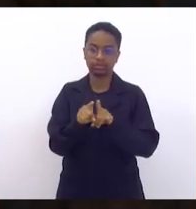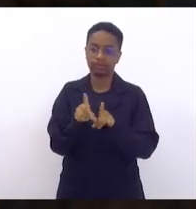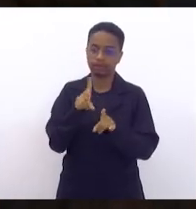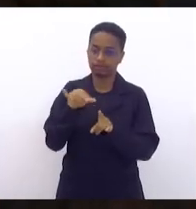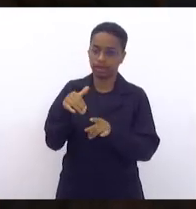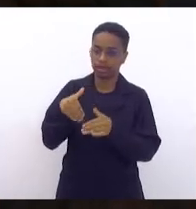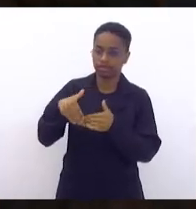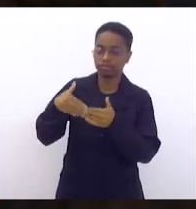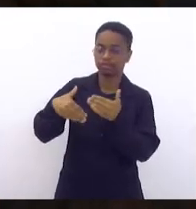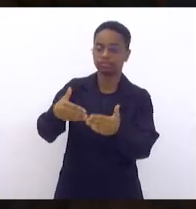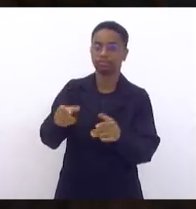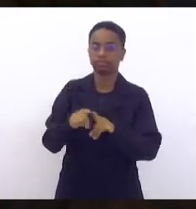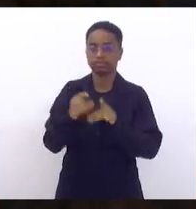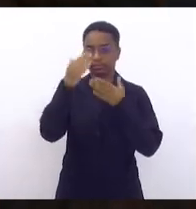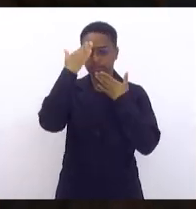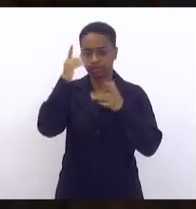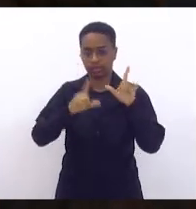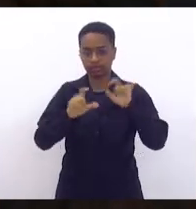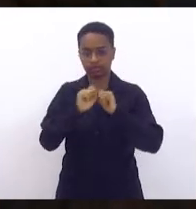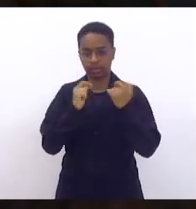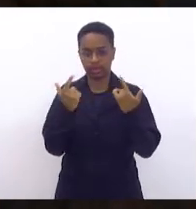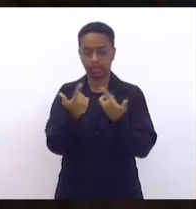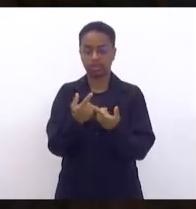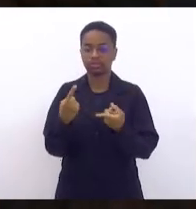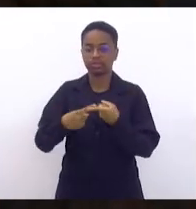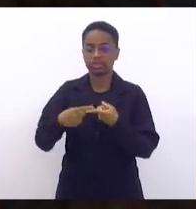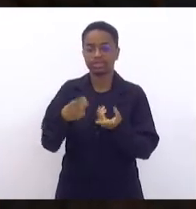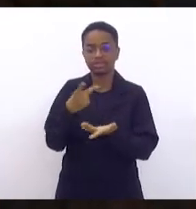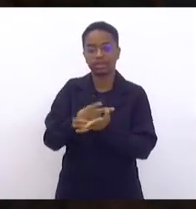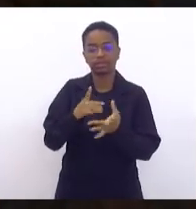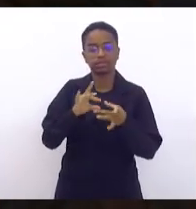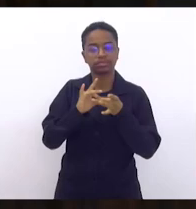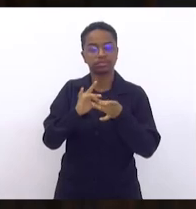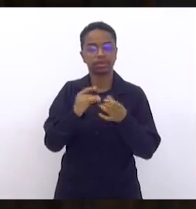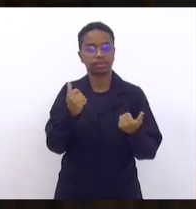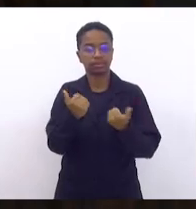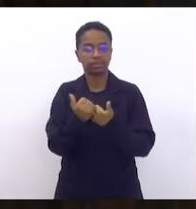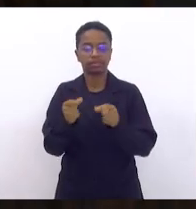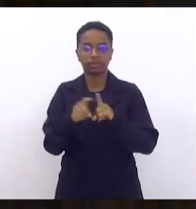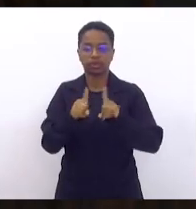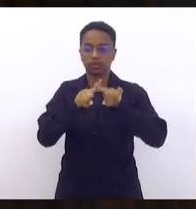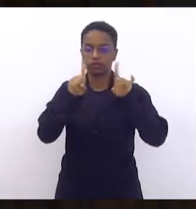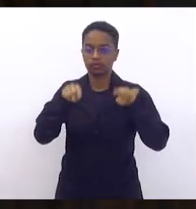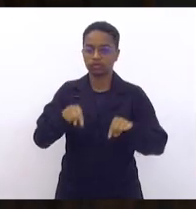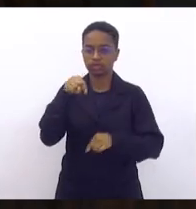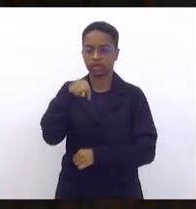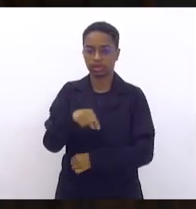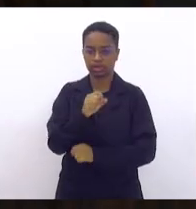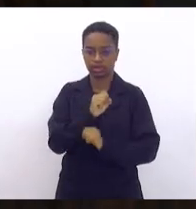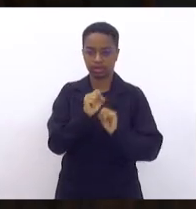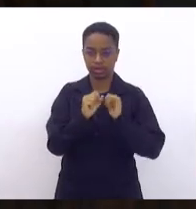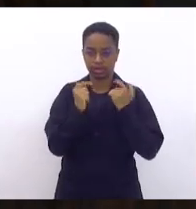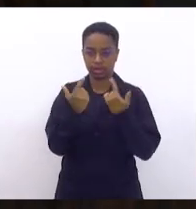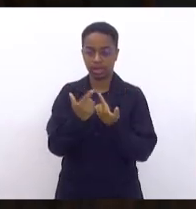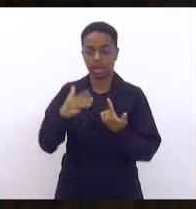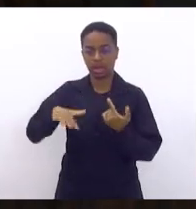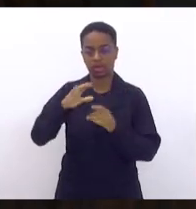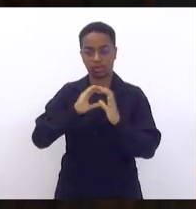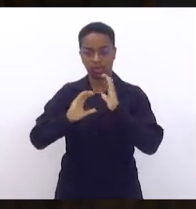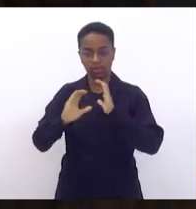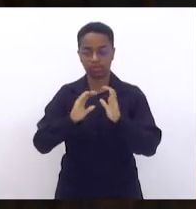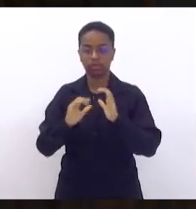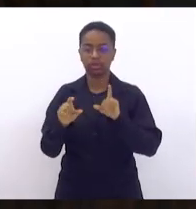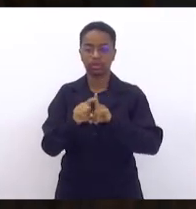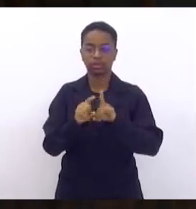deixar de agradecer a TV hoje que sempre é muito parceira os servidores desta casa né da comunicação Enfim